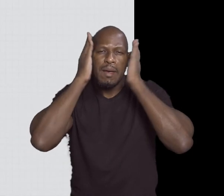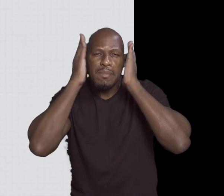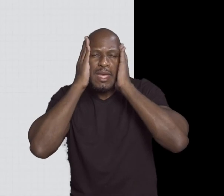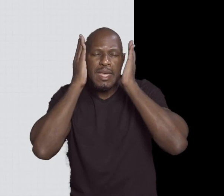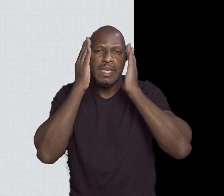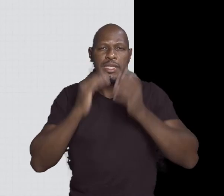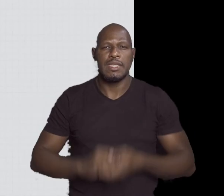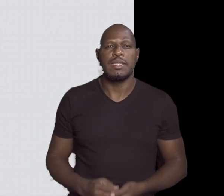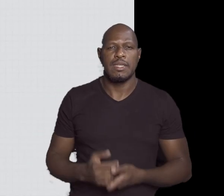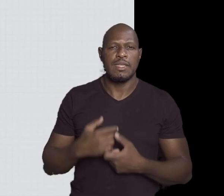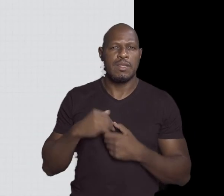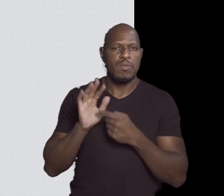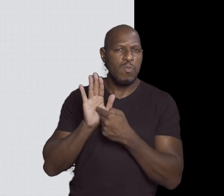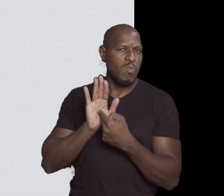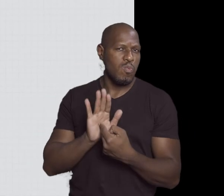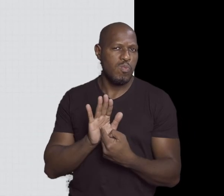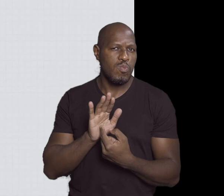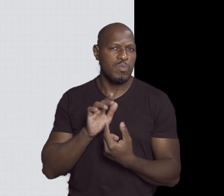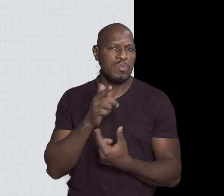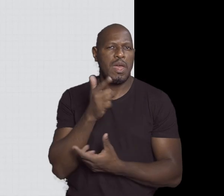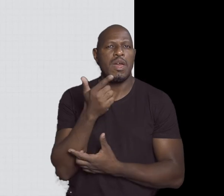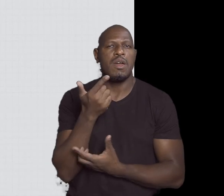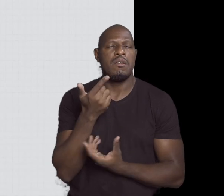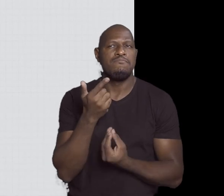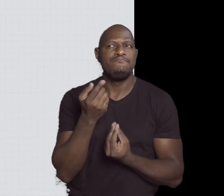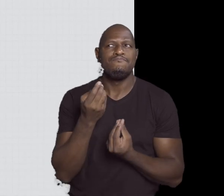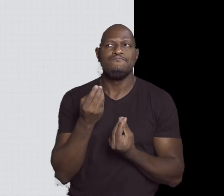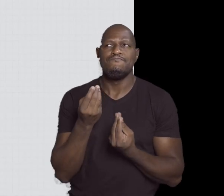cabeça, não apresentarem